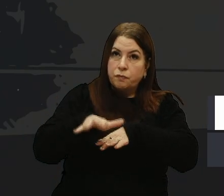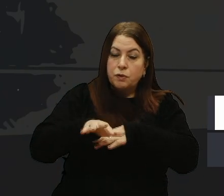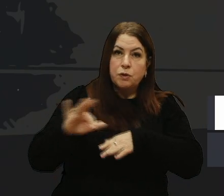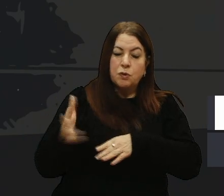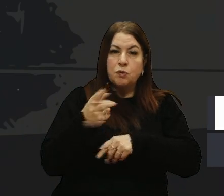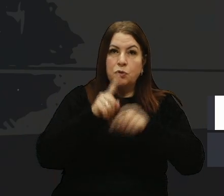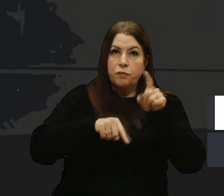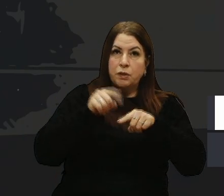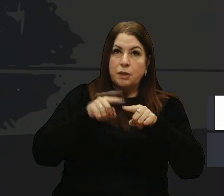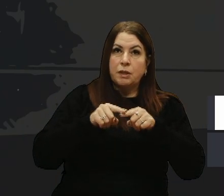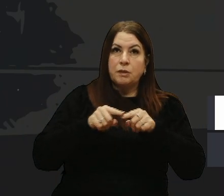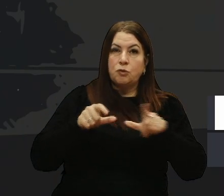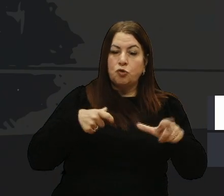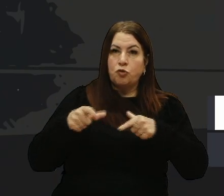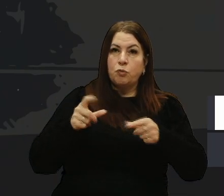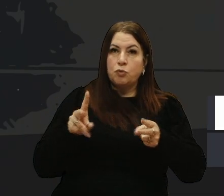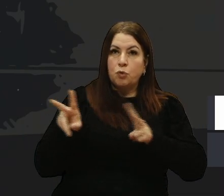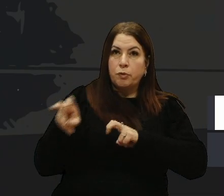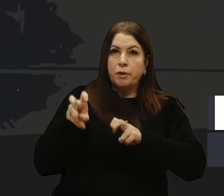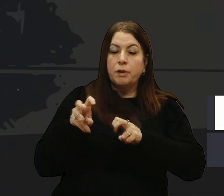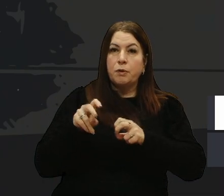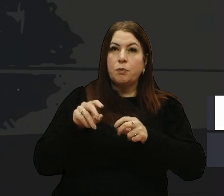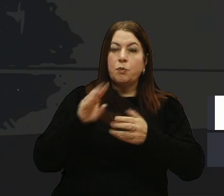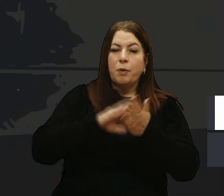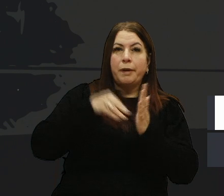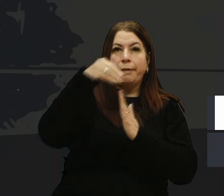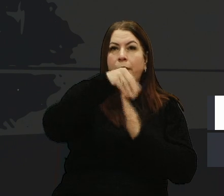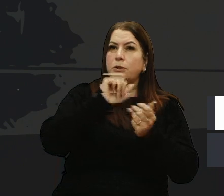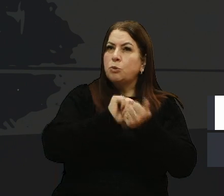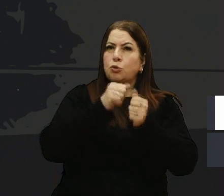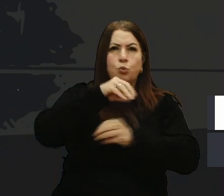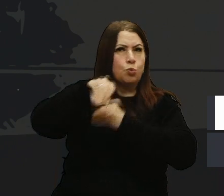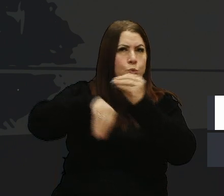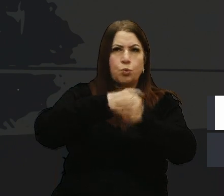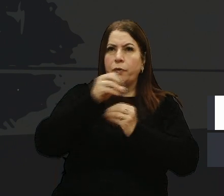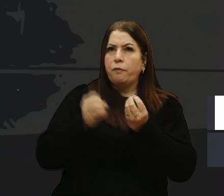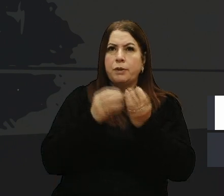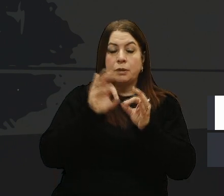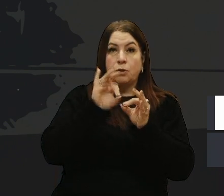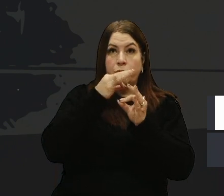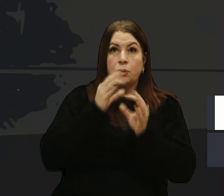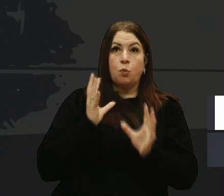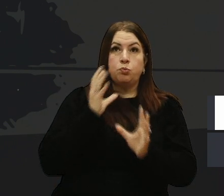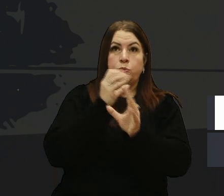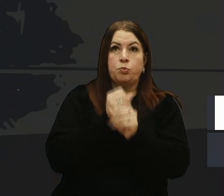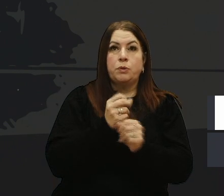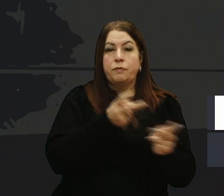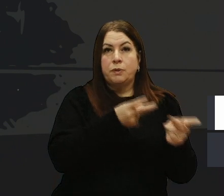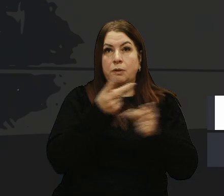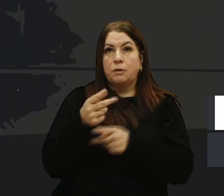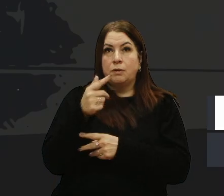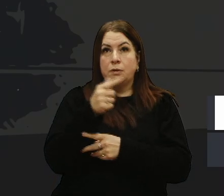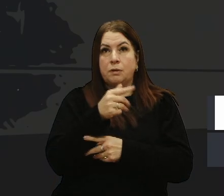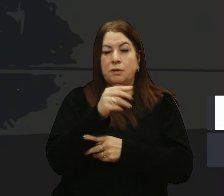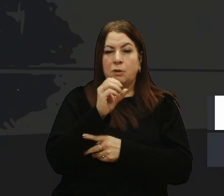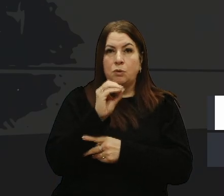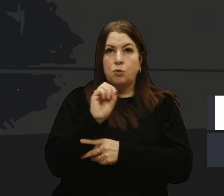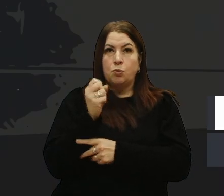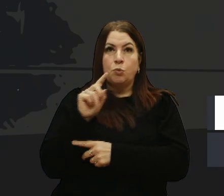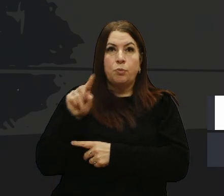as atividades, jogos coloniais, calendário esportivo, tudo aquilo que envolveu a Festa da Uva. Então, o total de visitantes foram 708